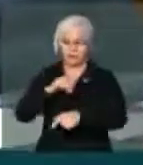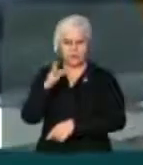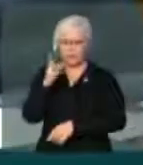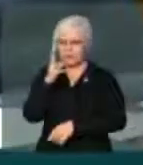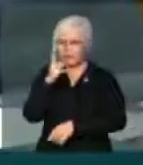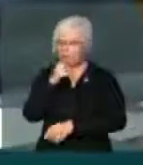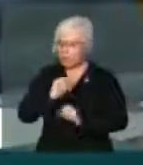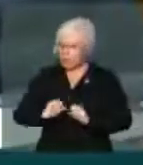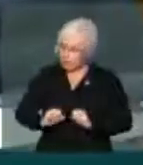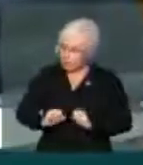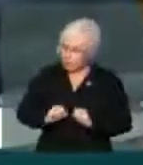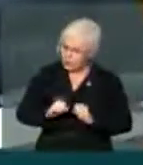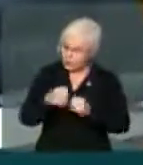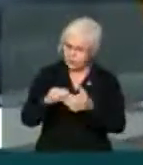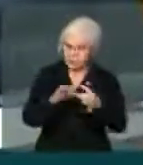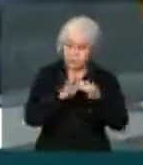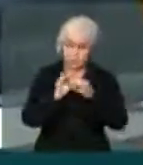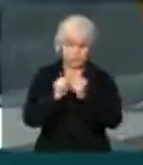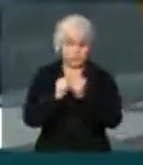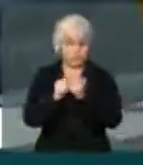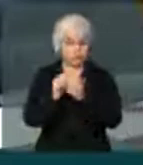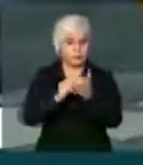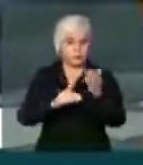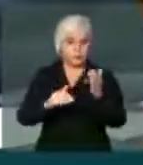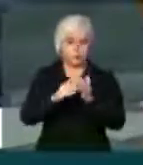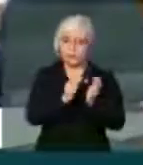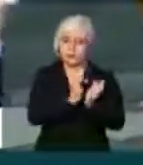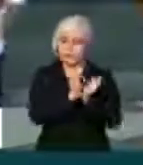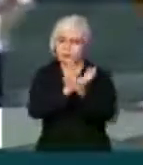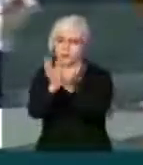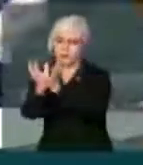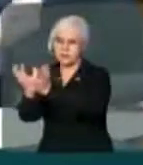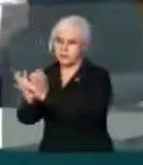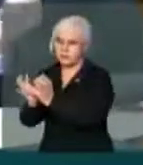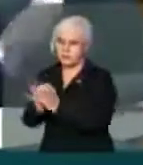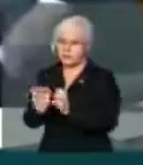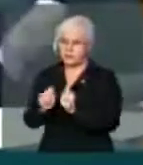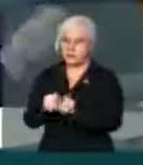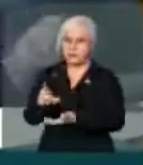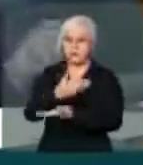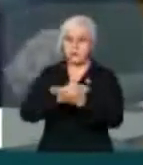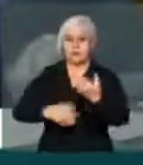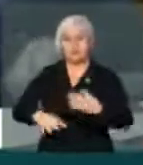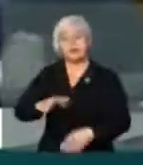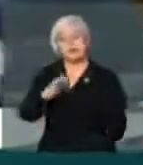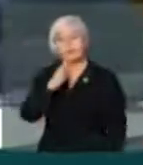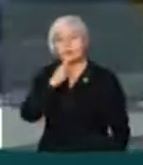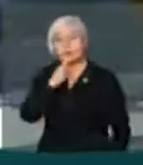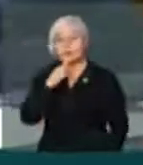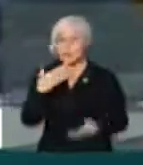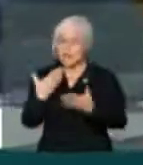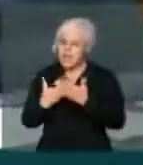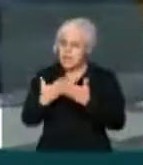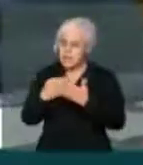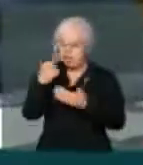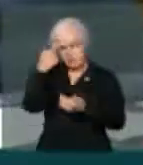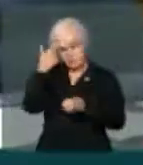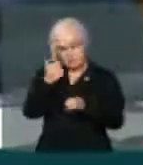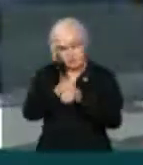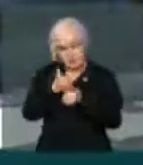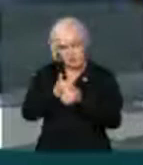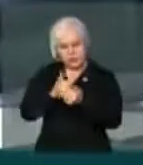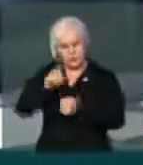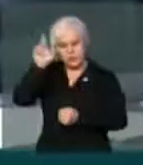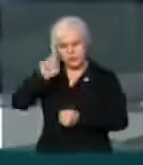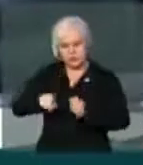o esforço coletivo de segmentos que conhecem, estudam e refletem sobre o